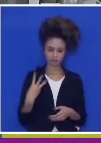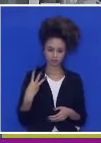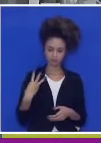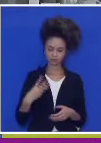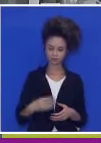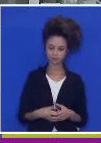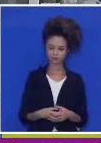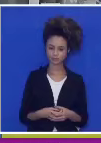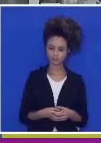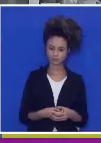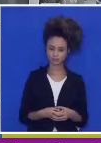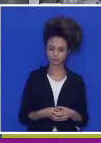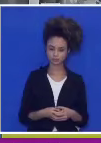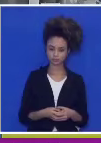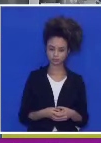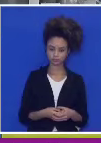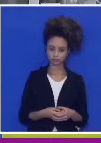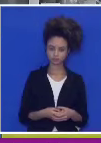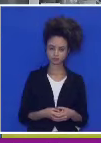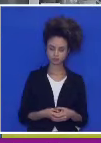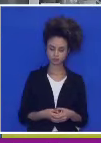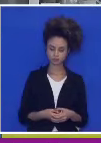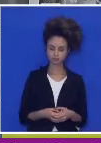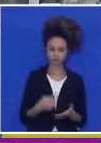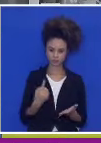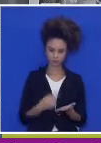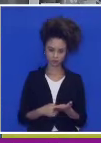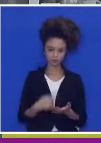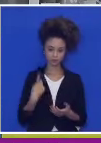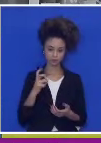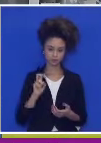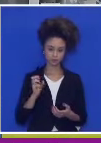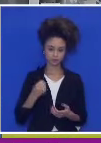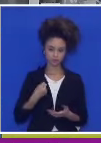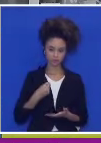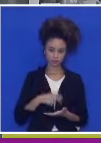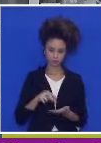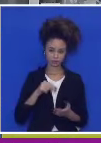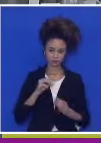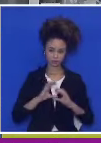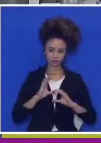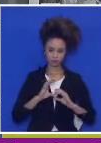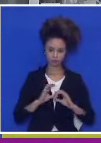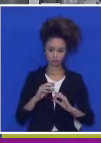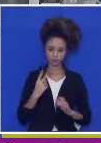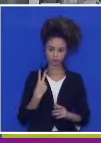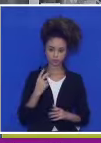verde 13. Vamos confirmar? Os 15 números sorteados no concurso